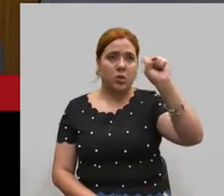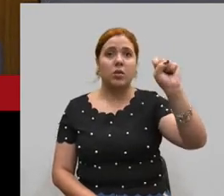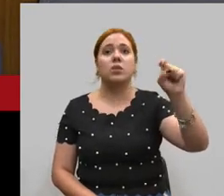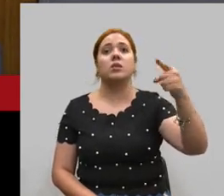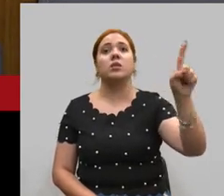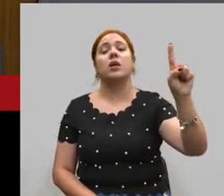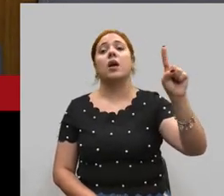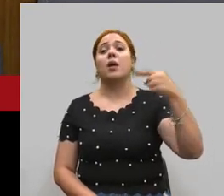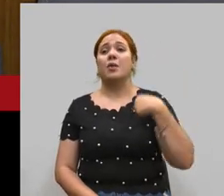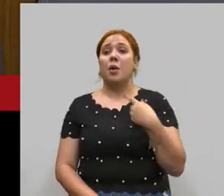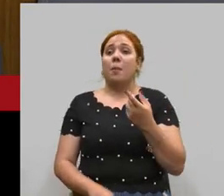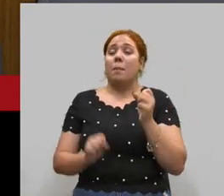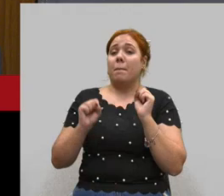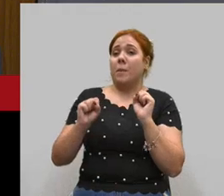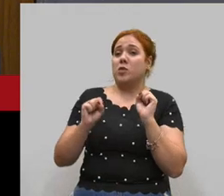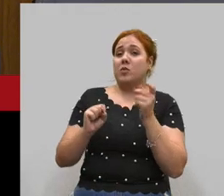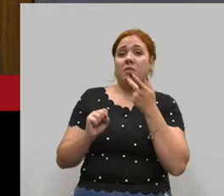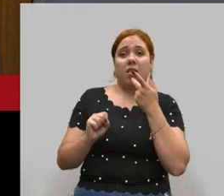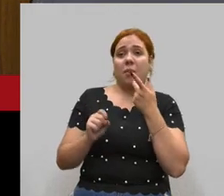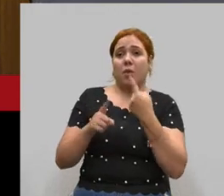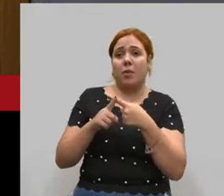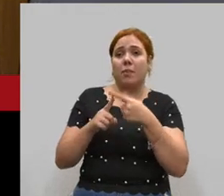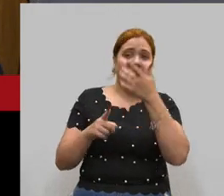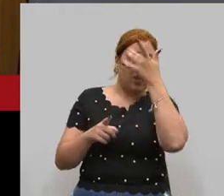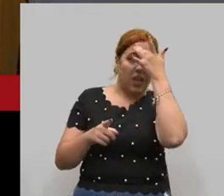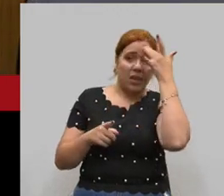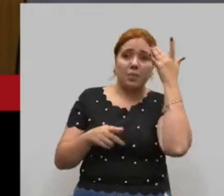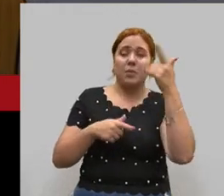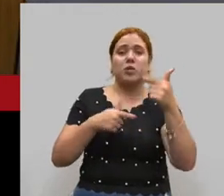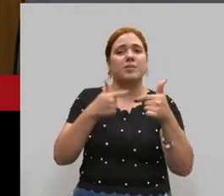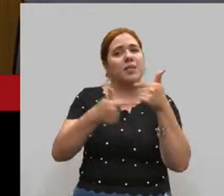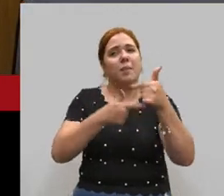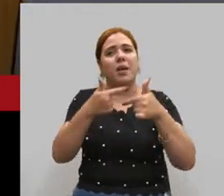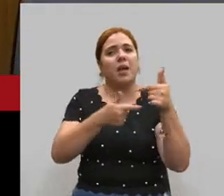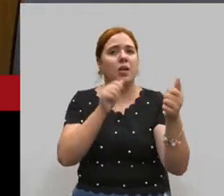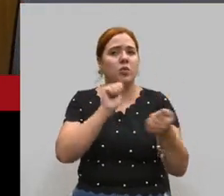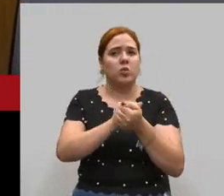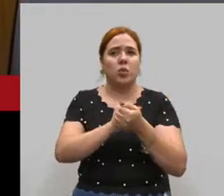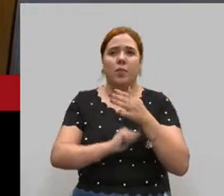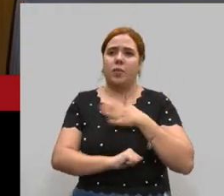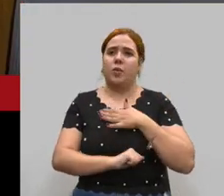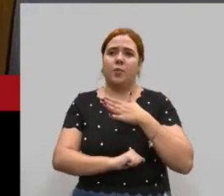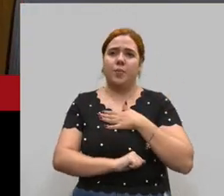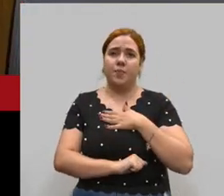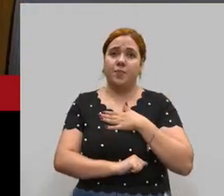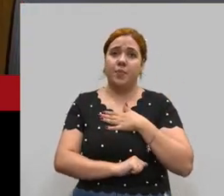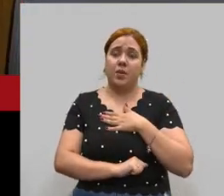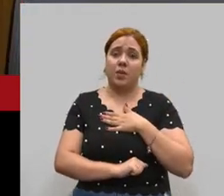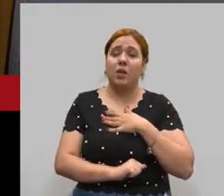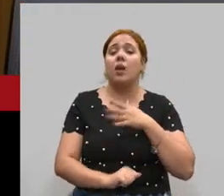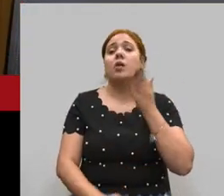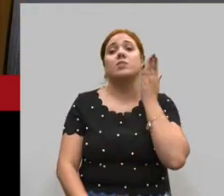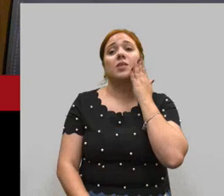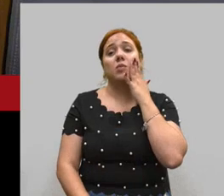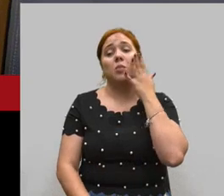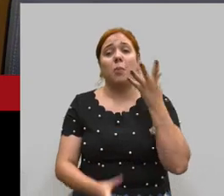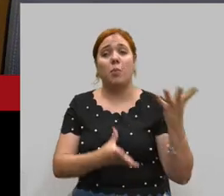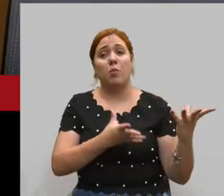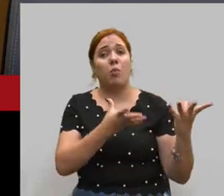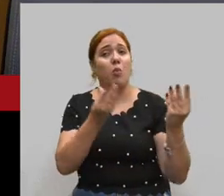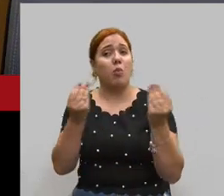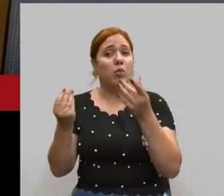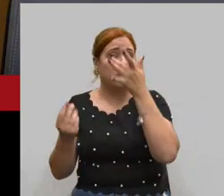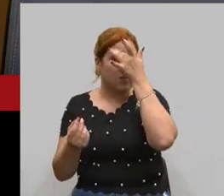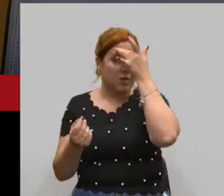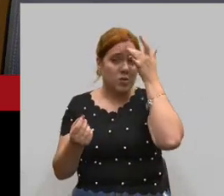clientes muitas pessoas que pedalam junto comigo que tem alguma dificuldade né eu posso falar principalmente das pessoas que estão acima